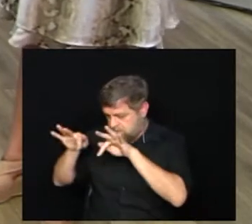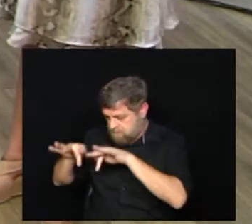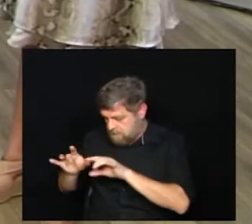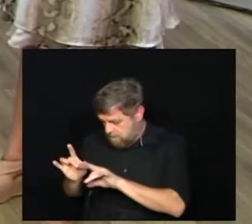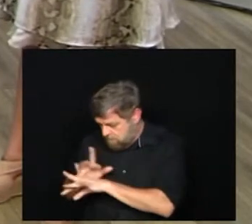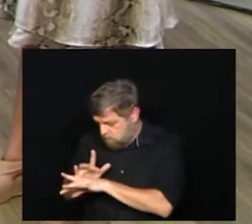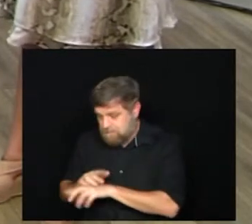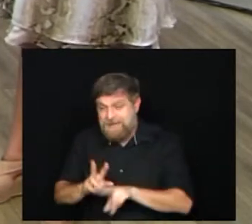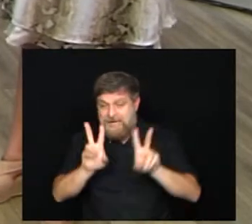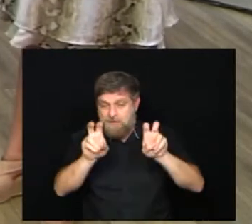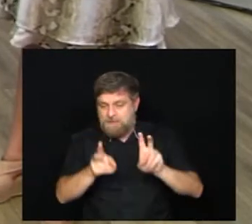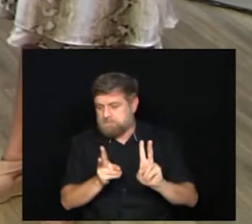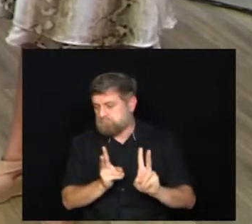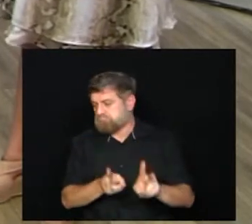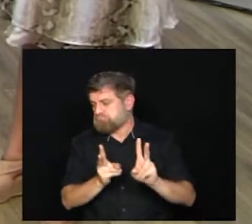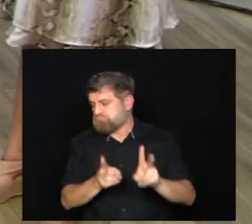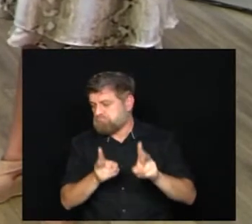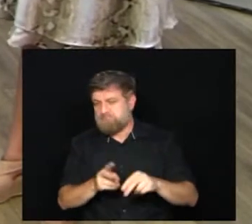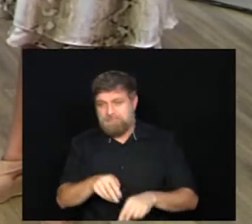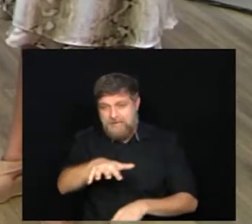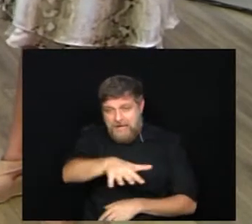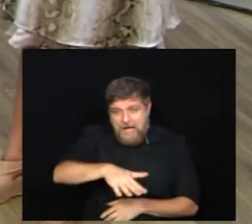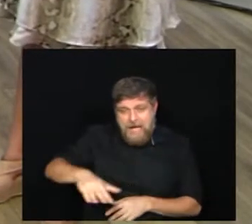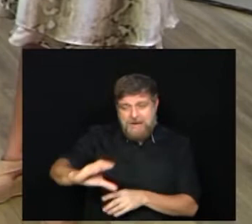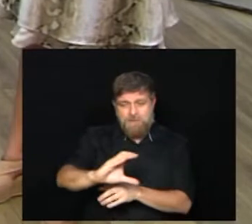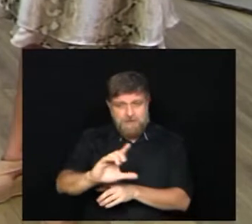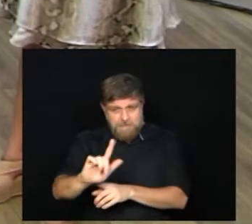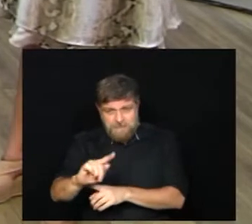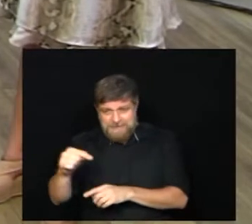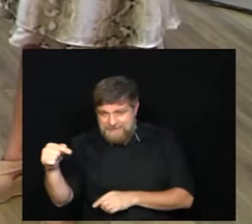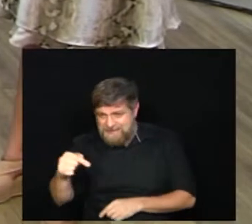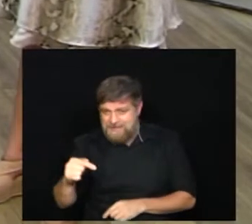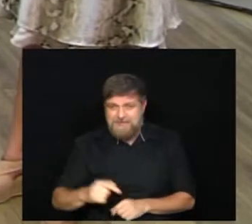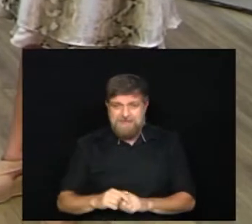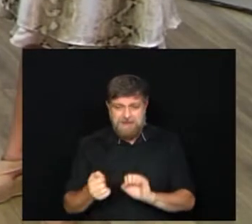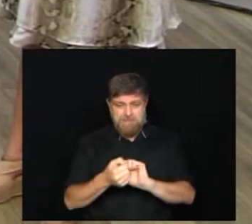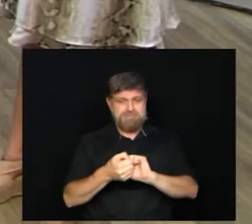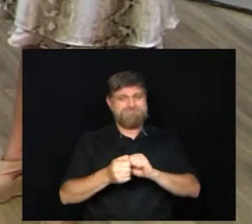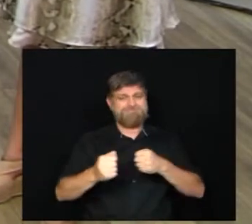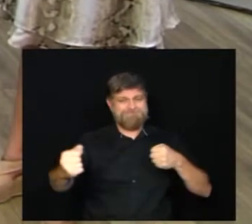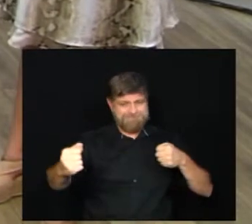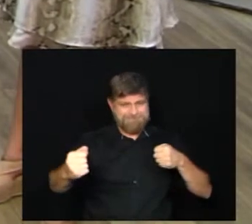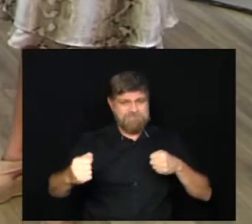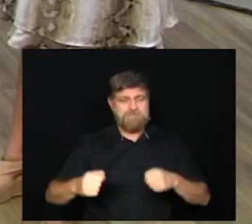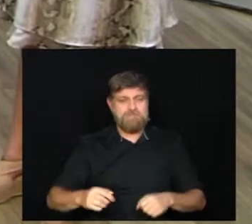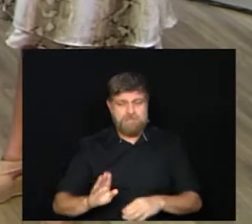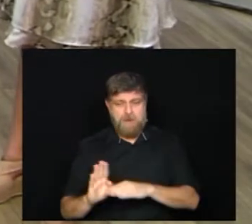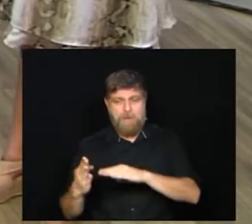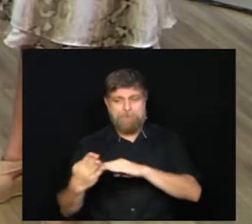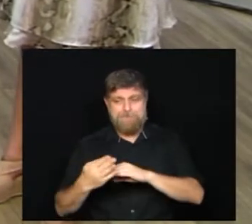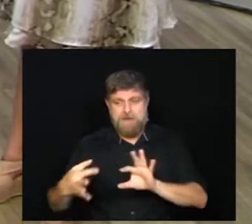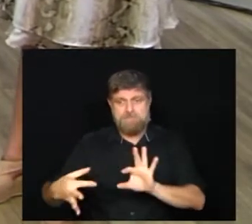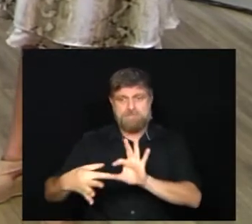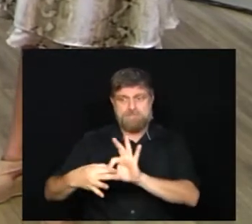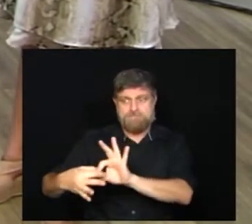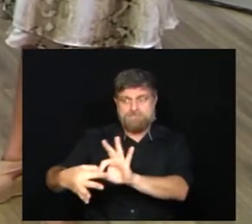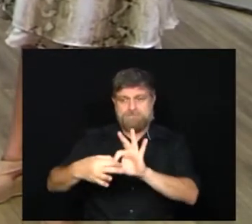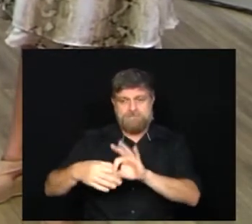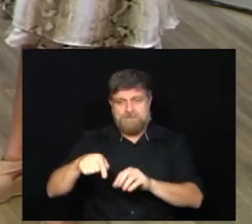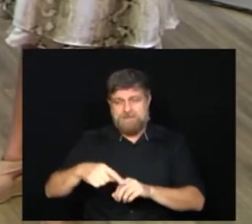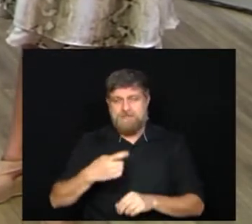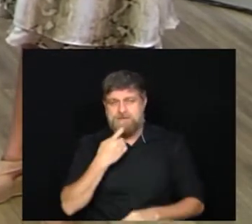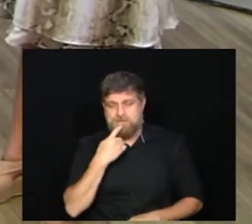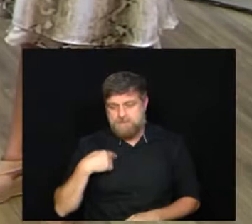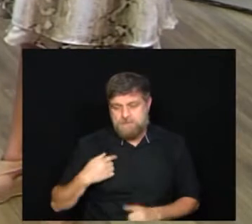o assunto não, já que o Campo Grande, inclusive, é um dos maiores distritos de Campinas. Então a gente acompanha também esta